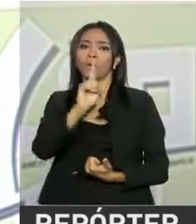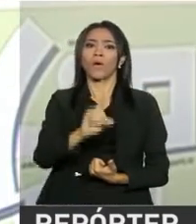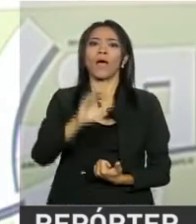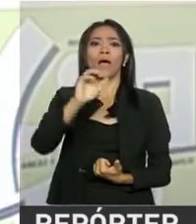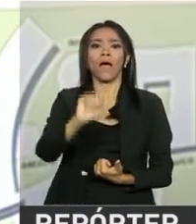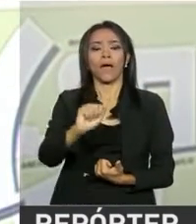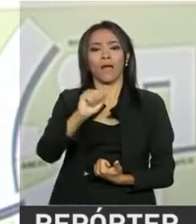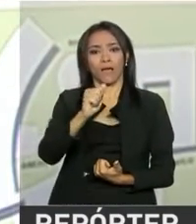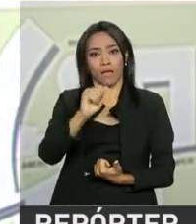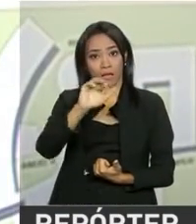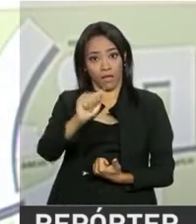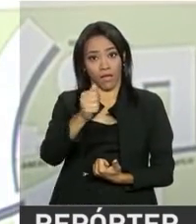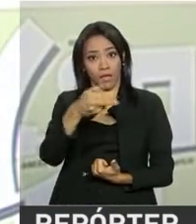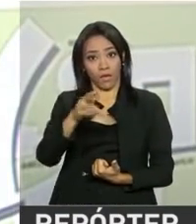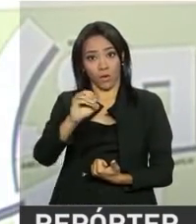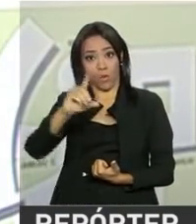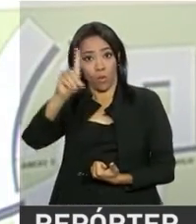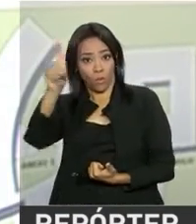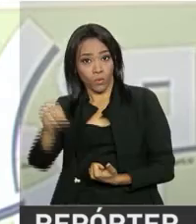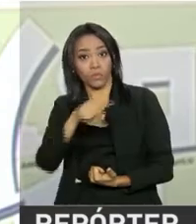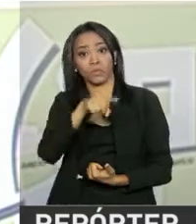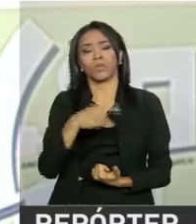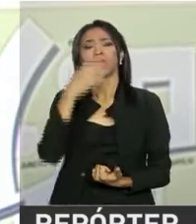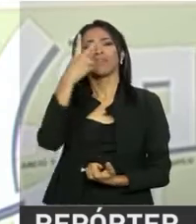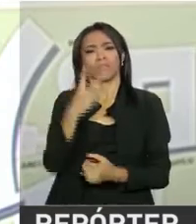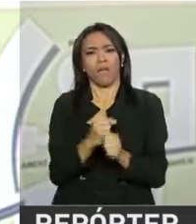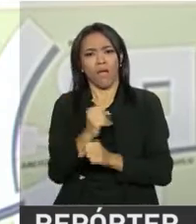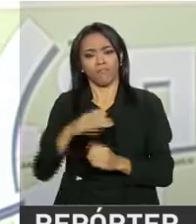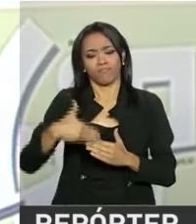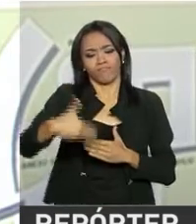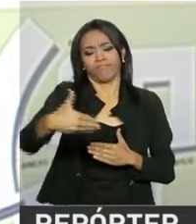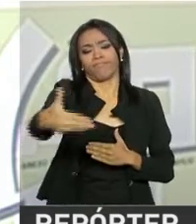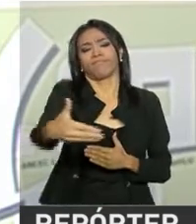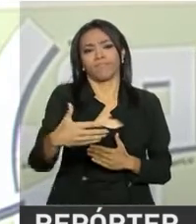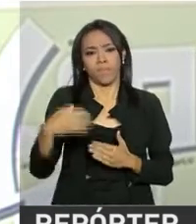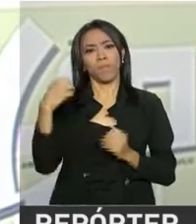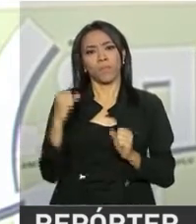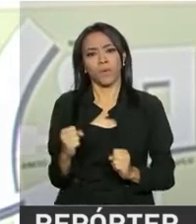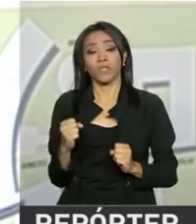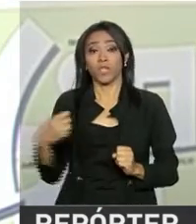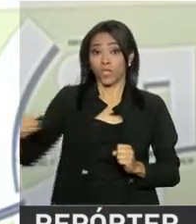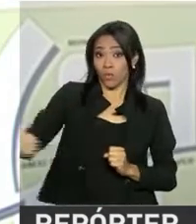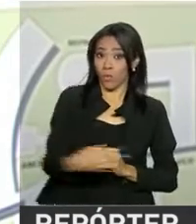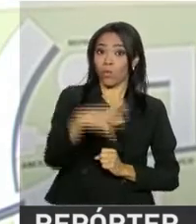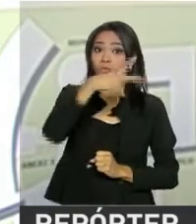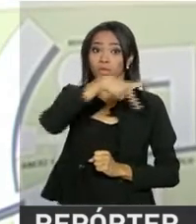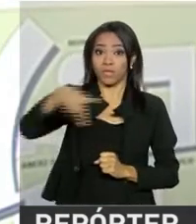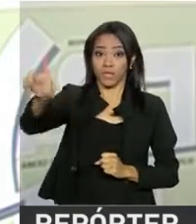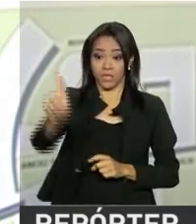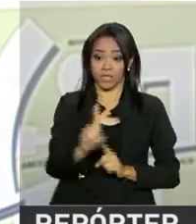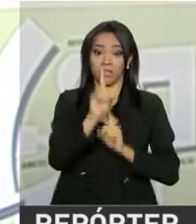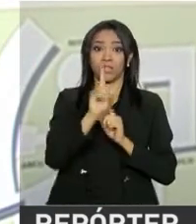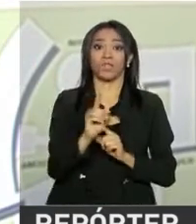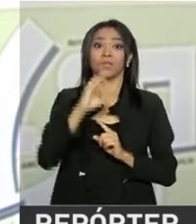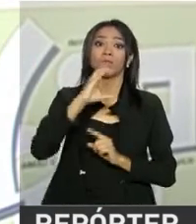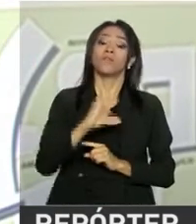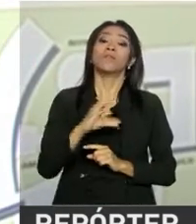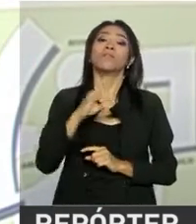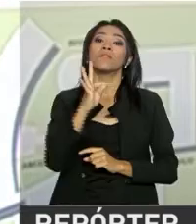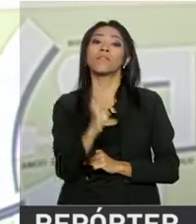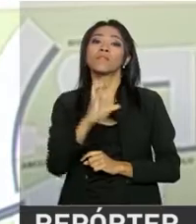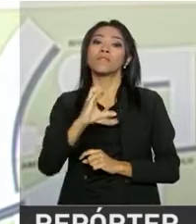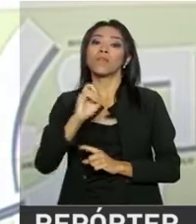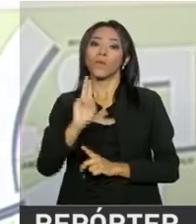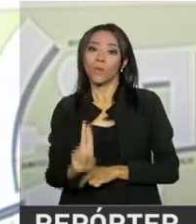terá mandar tudo de um ano podendo ser reconduzido ao cargo por igual período o novo presidente do tcu e é natural de são